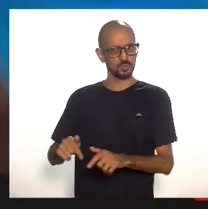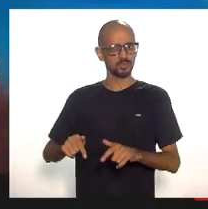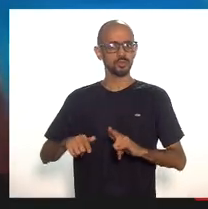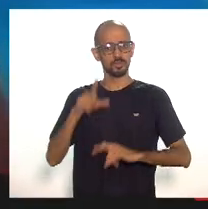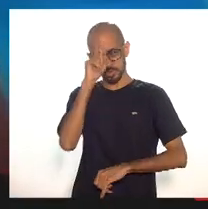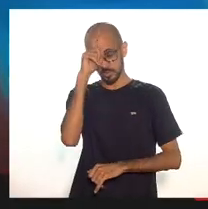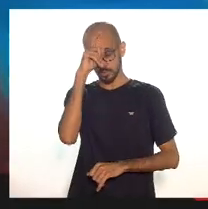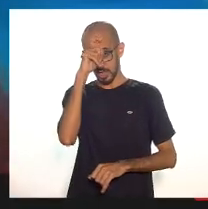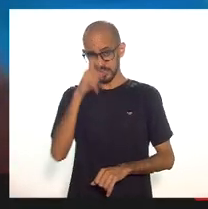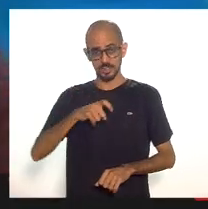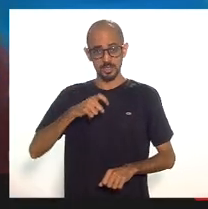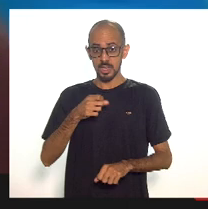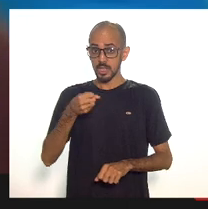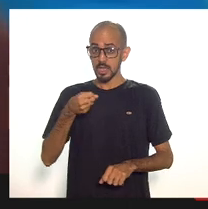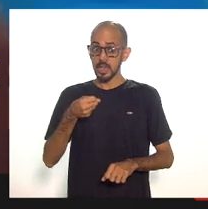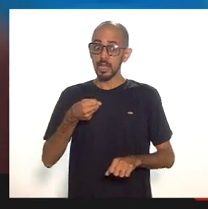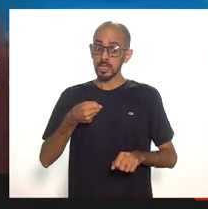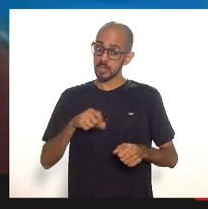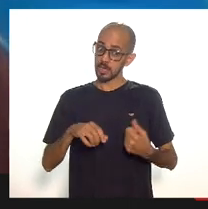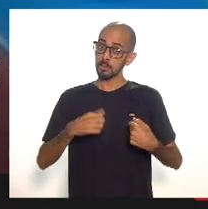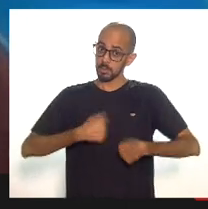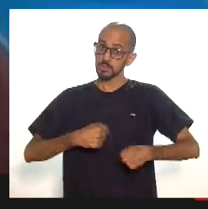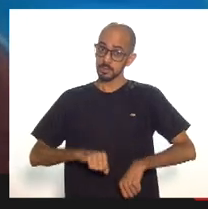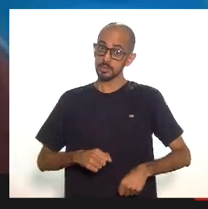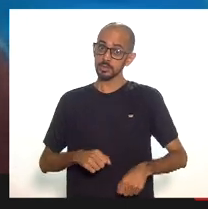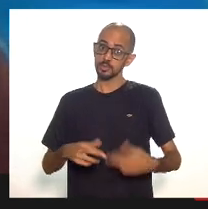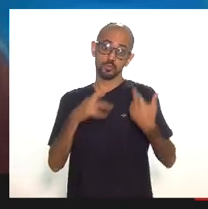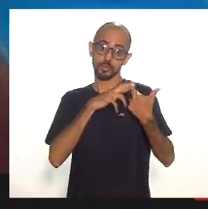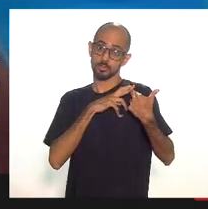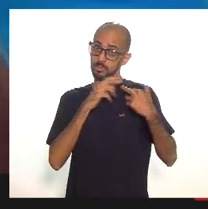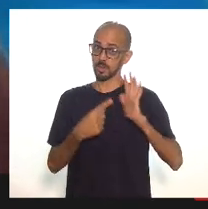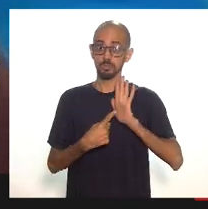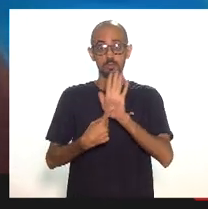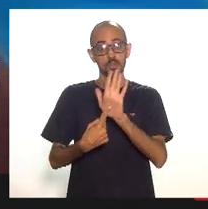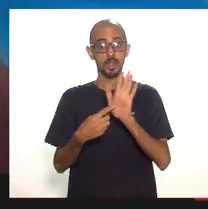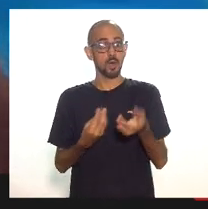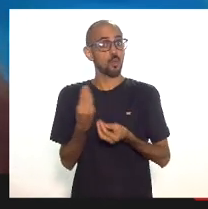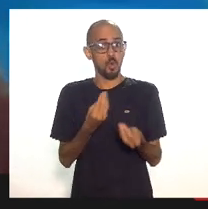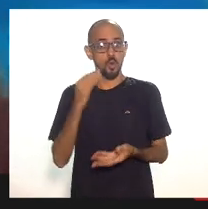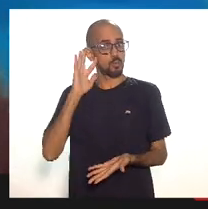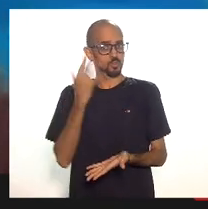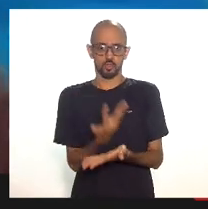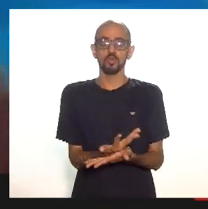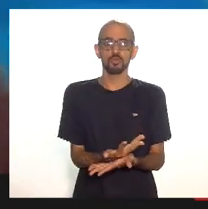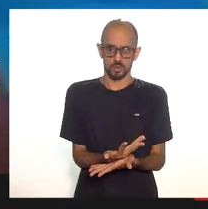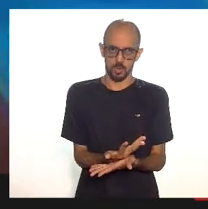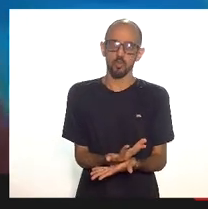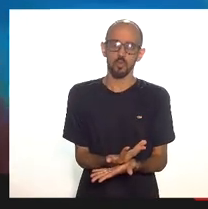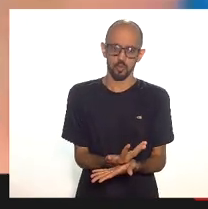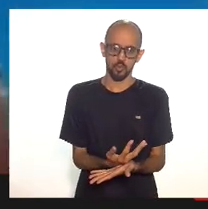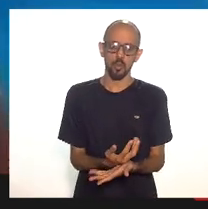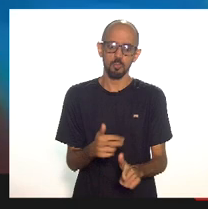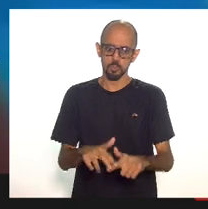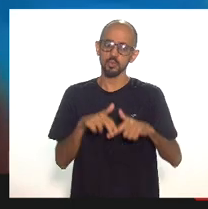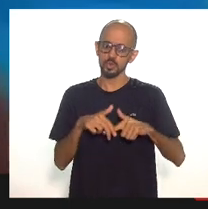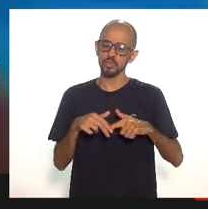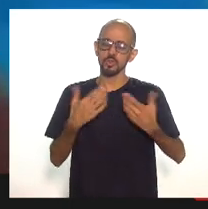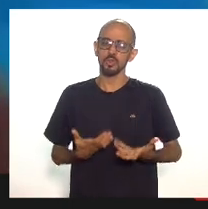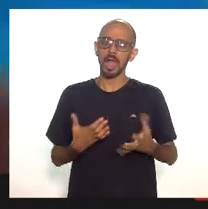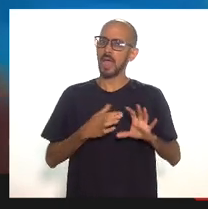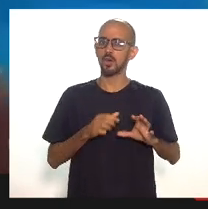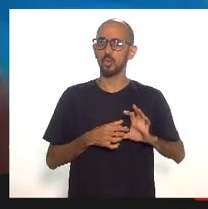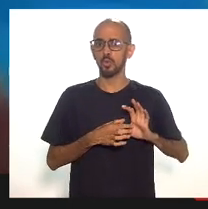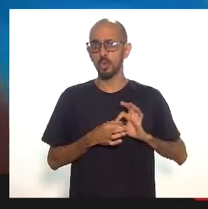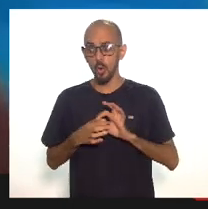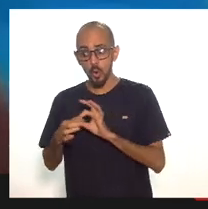autoridades possam nos mostrar o que fazer. E é por isso que nós estamos aqui hoje, para perguntar para as autoridades. Eu queria, então, perguntar, em cima desse quadro,